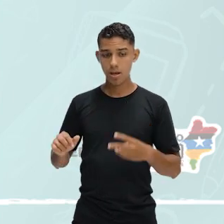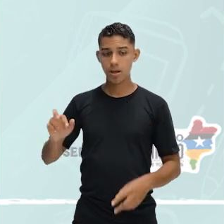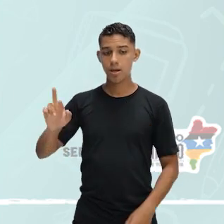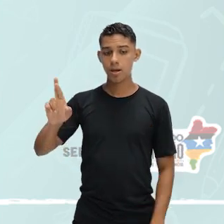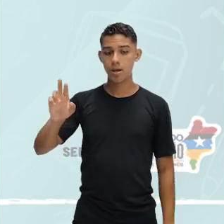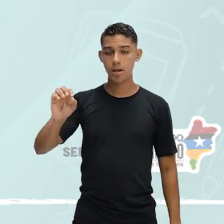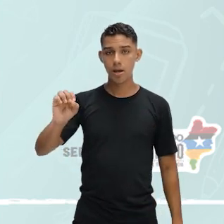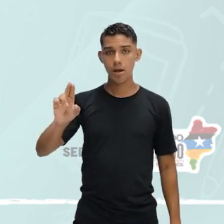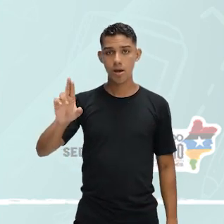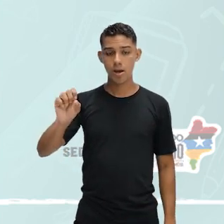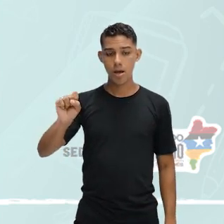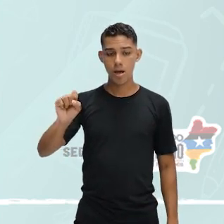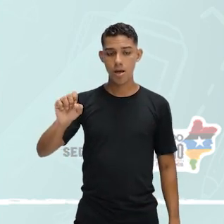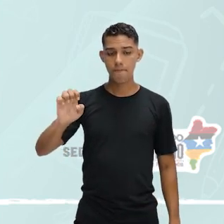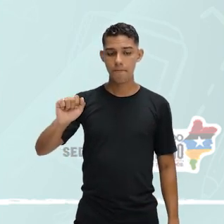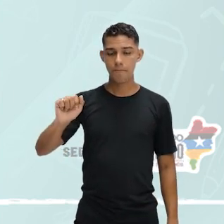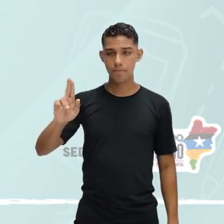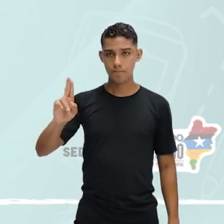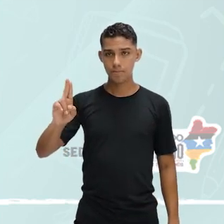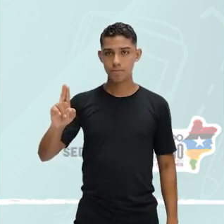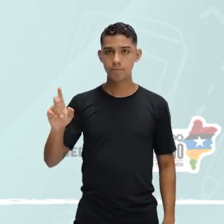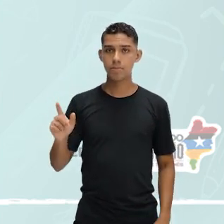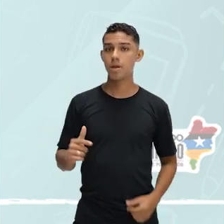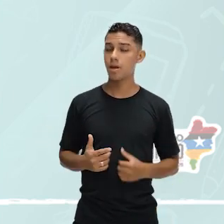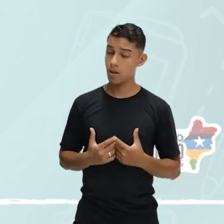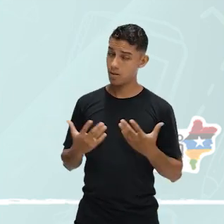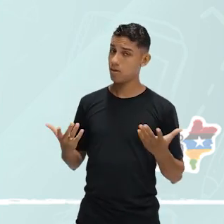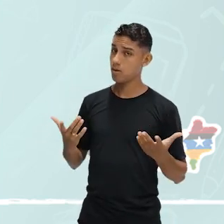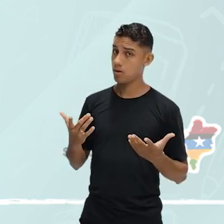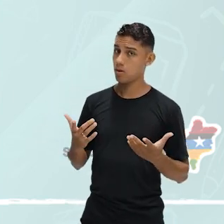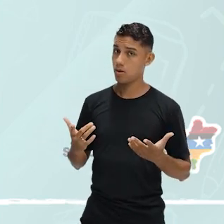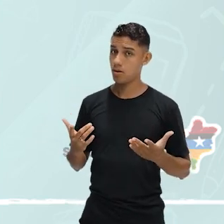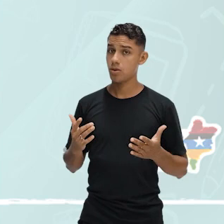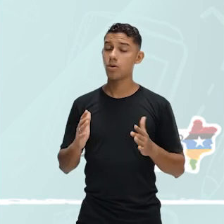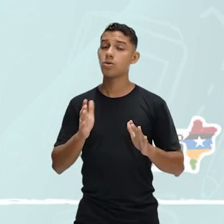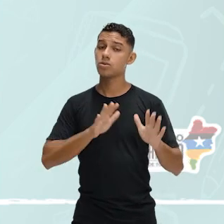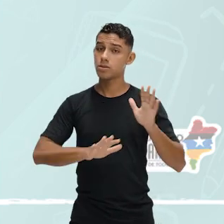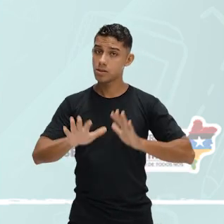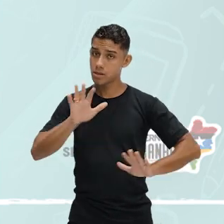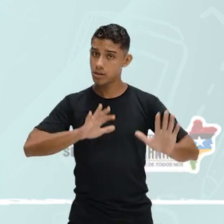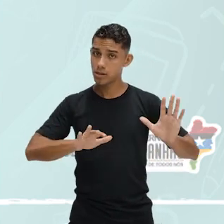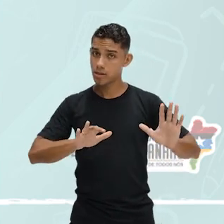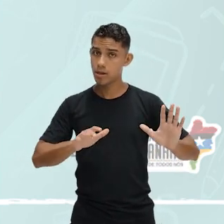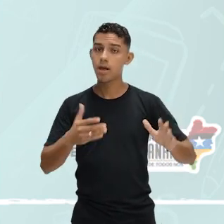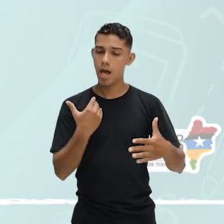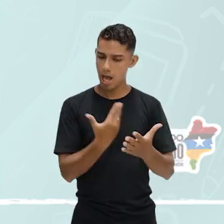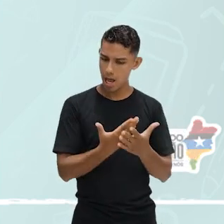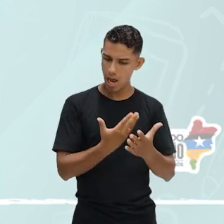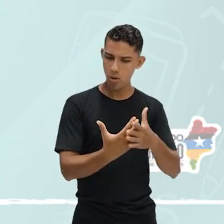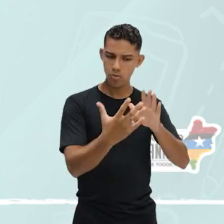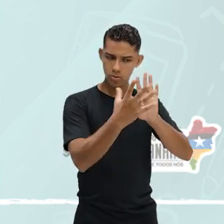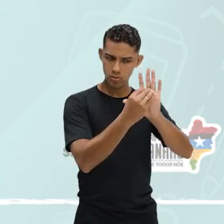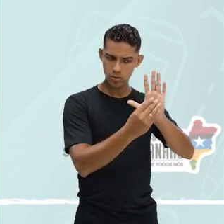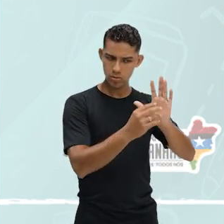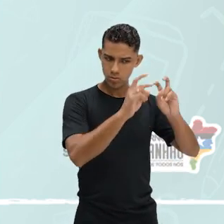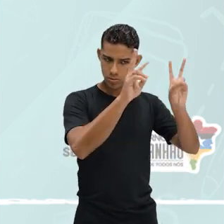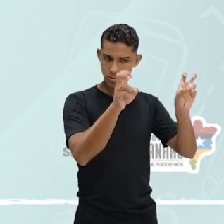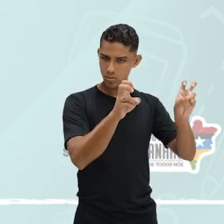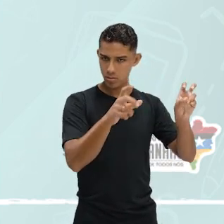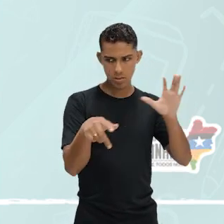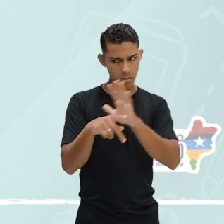Olha, você sabe que essa teoria, nós vamos ter aulas sobre isso, tá? Não pertence a